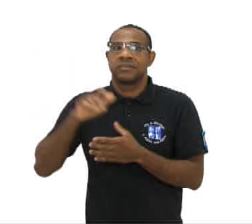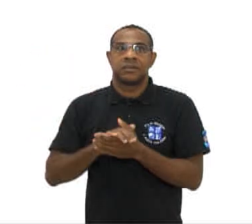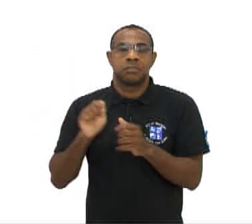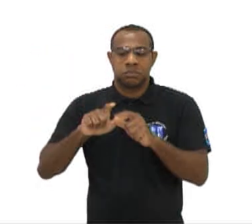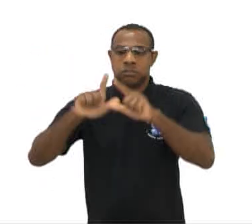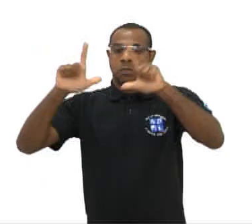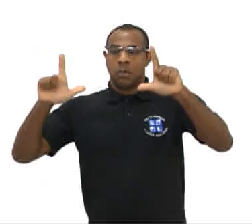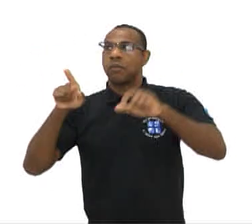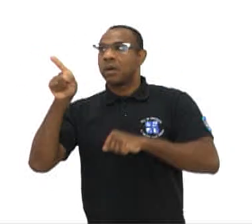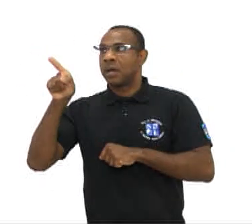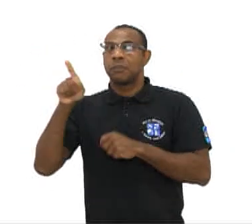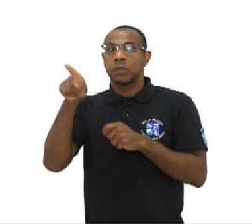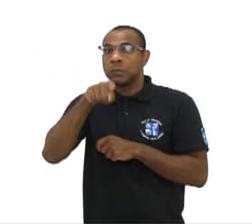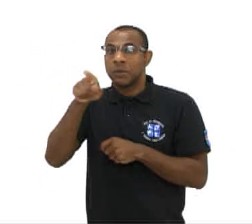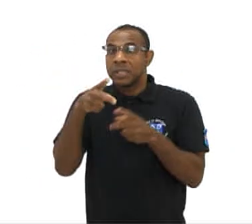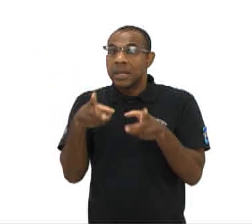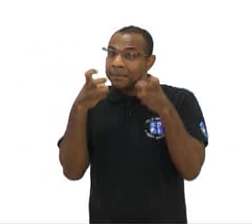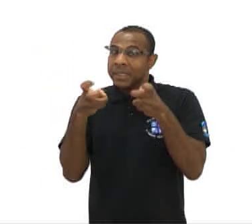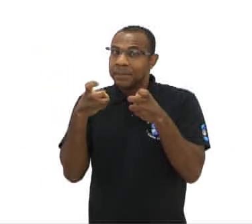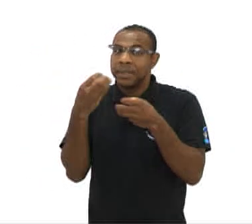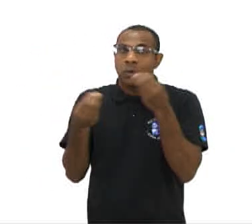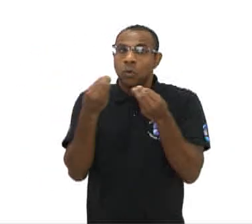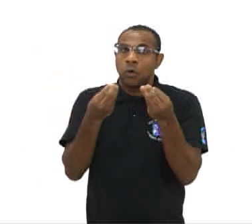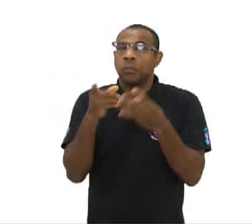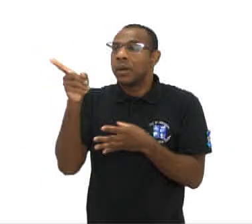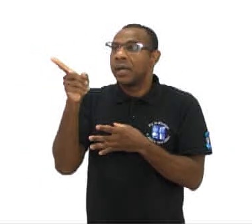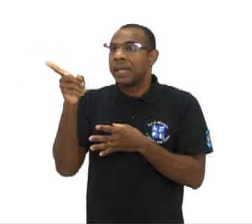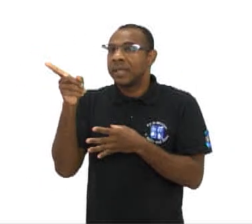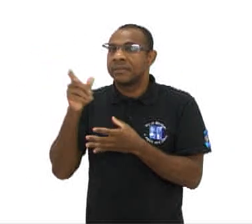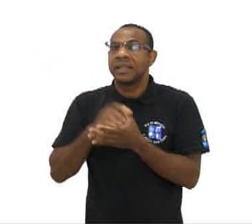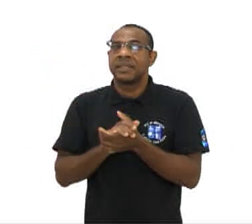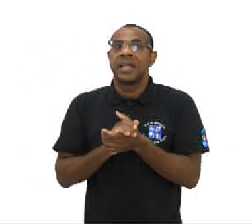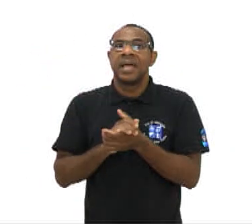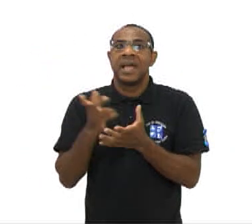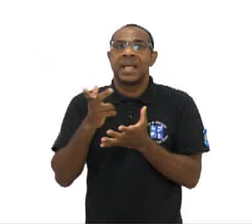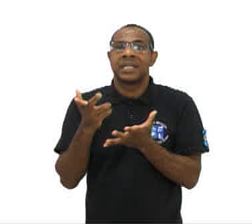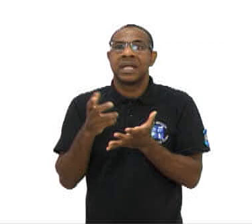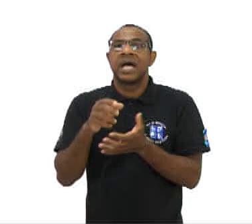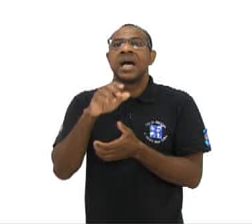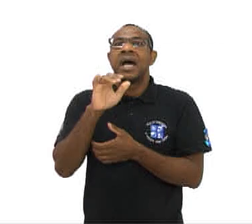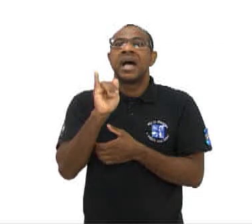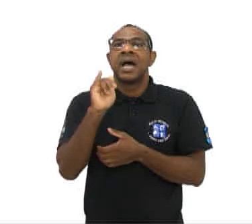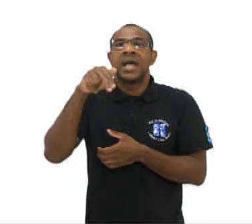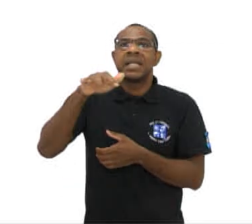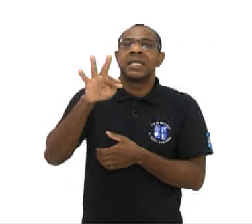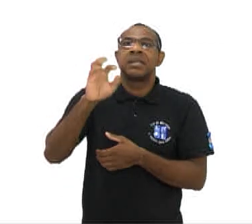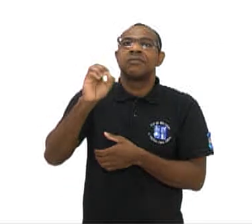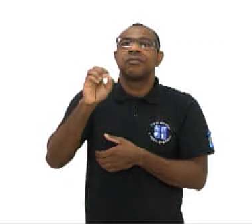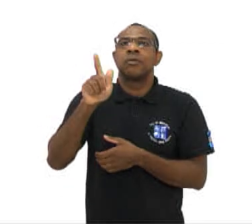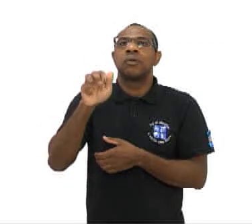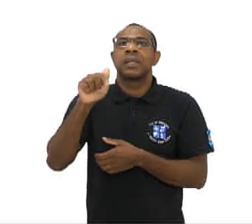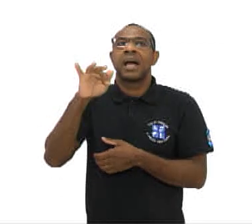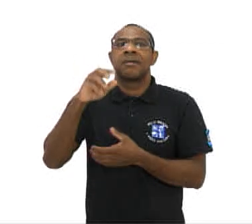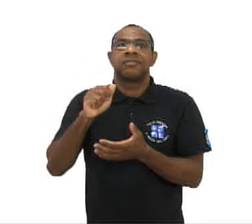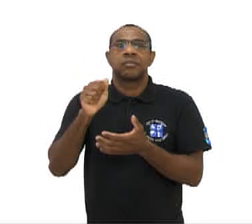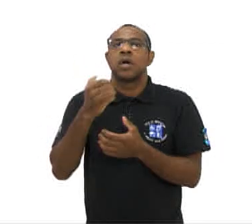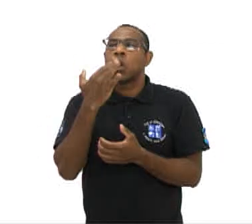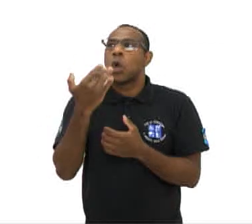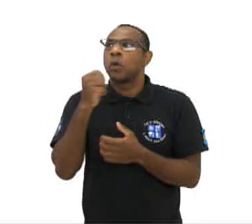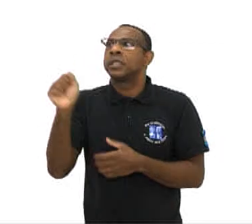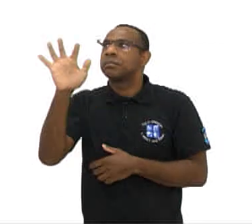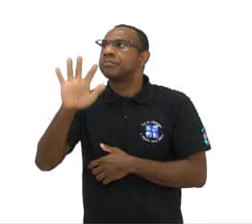só para vocês perceberem como é esse infográfico. Essa notícia traz ali bem colorida, eu